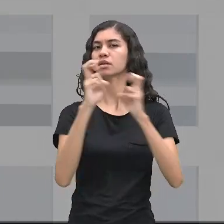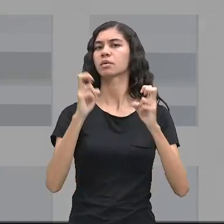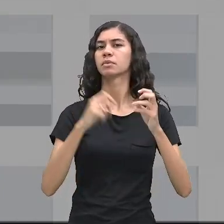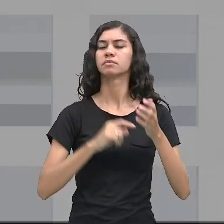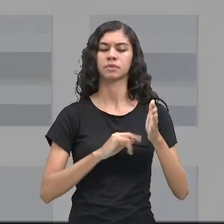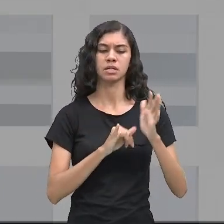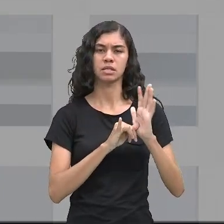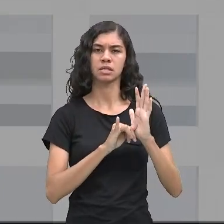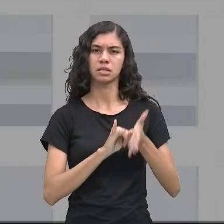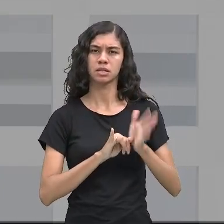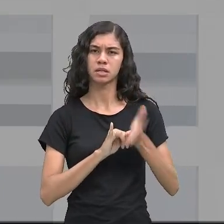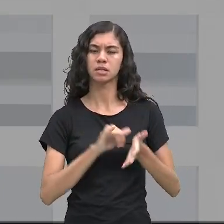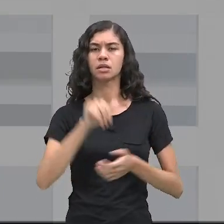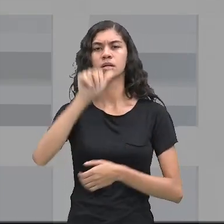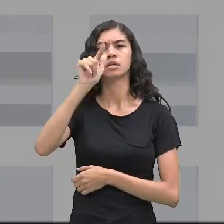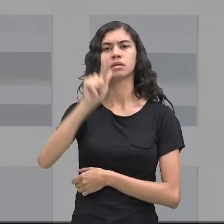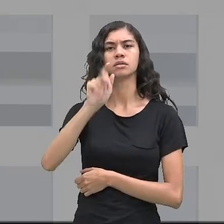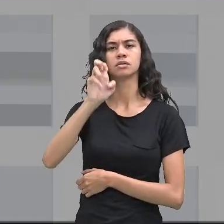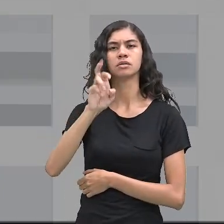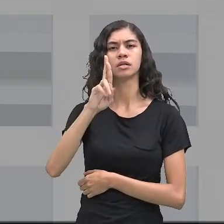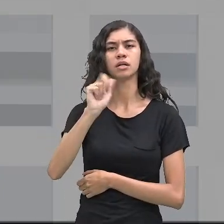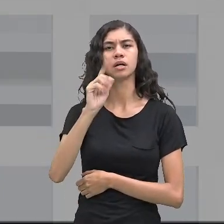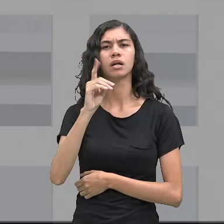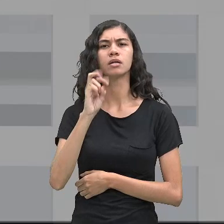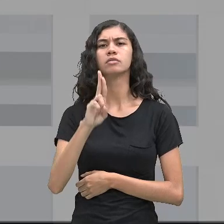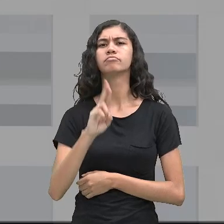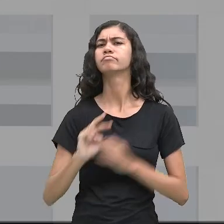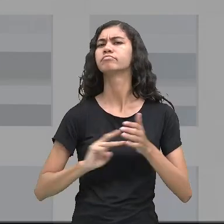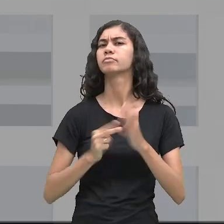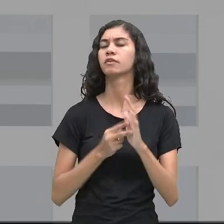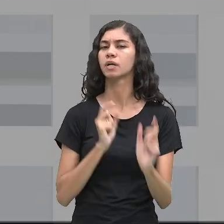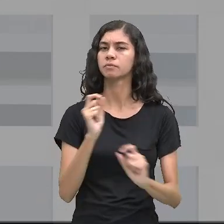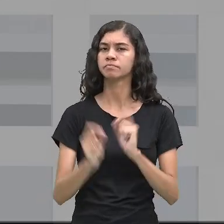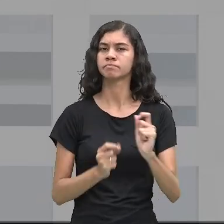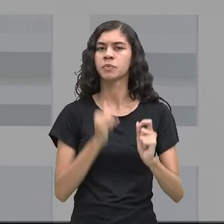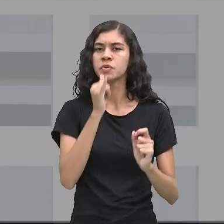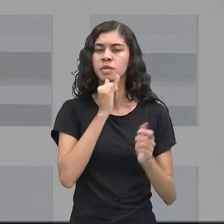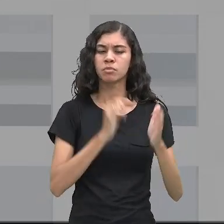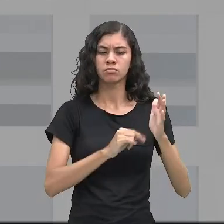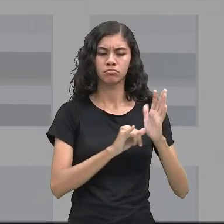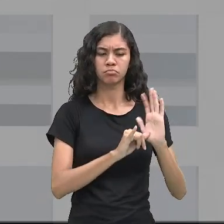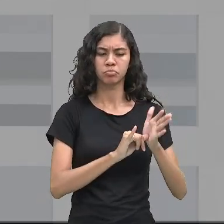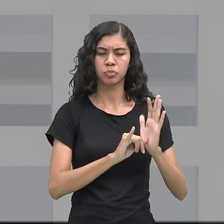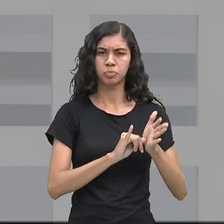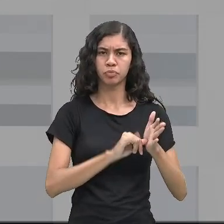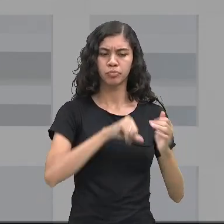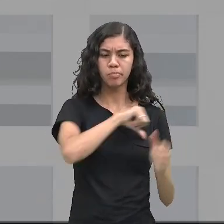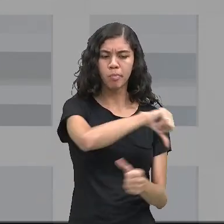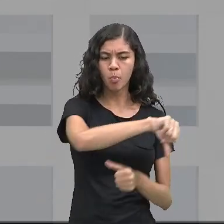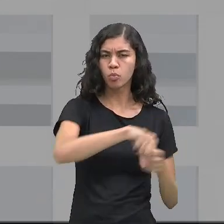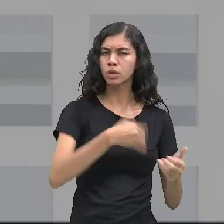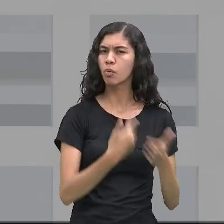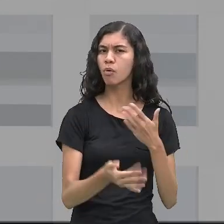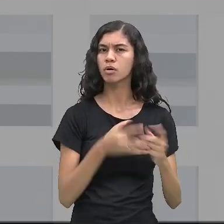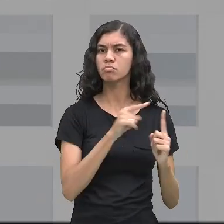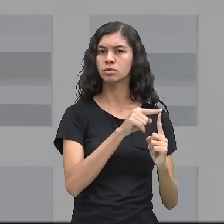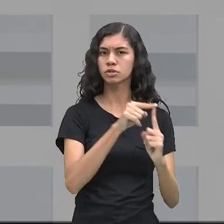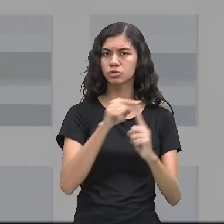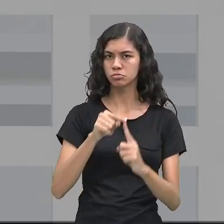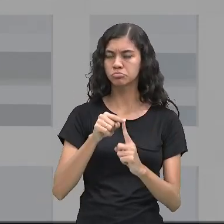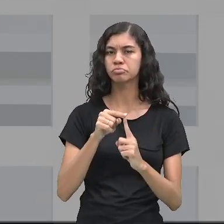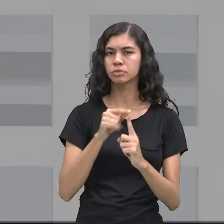faz importantíssimo. Por quê? O que é o gerador? É aquele que vai transformar qualquer forma de energia em